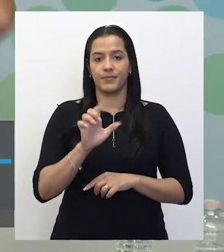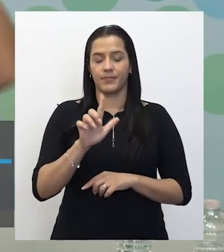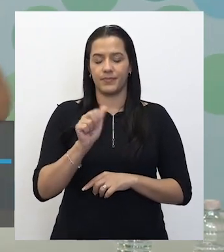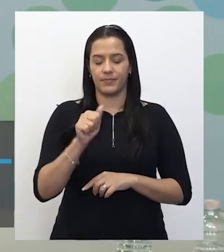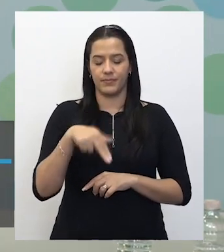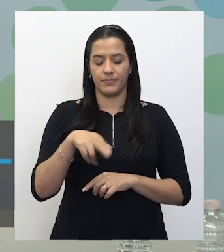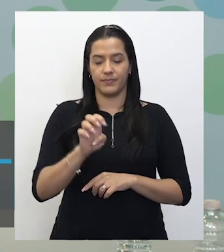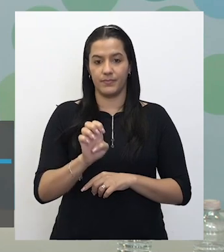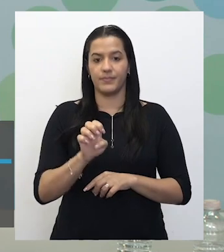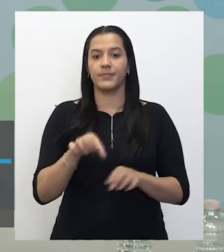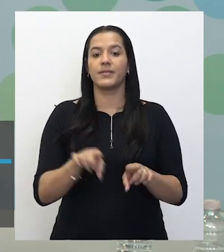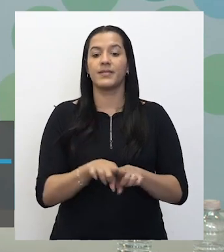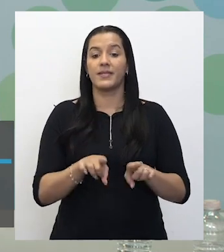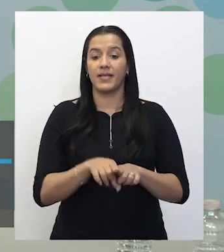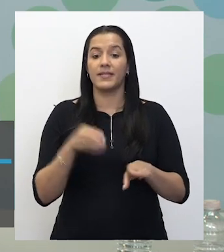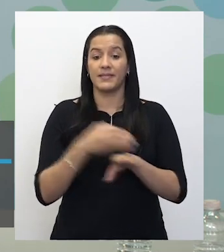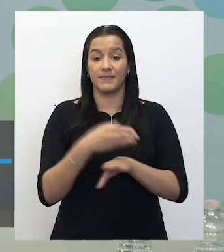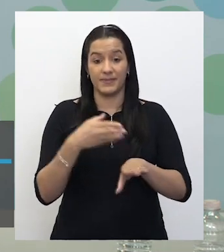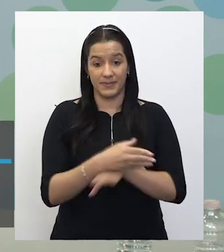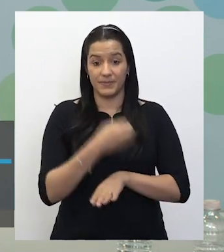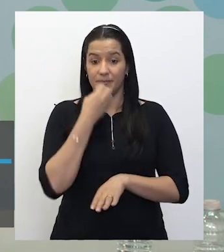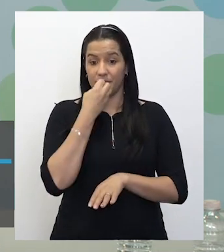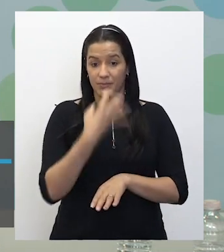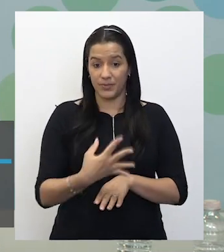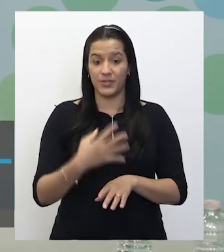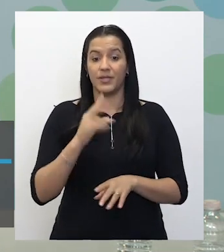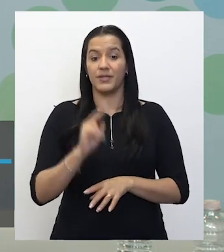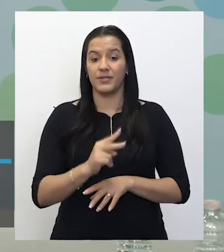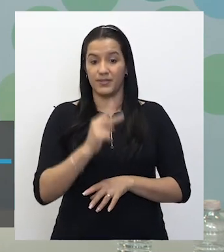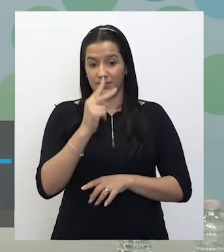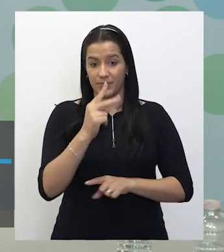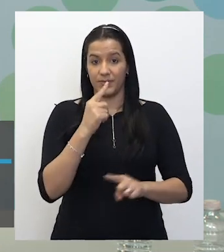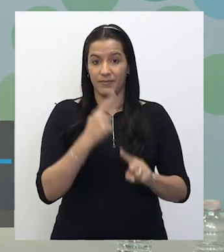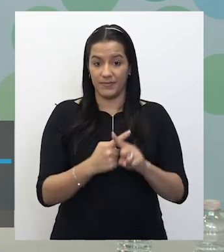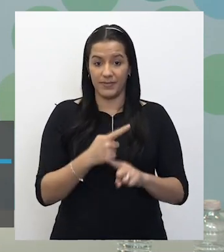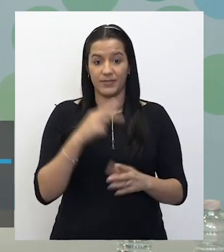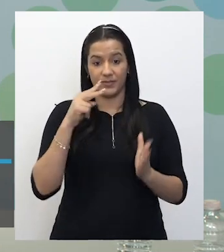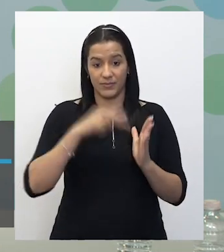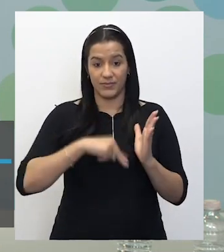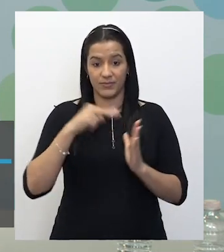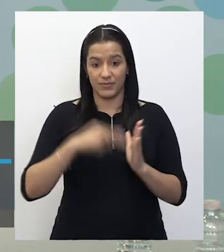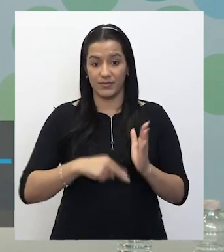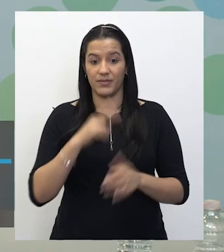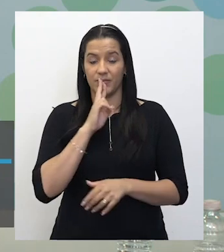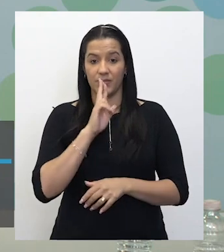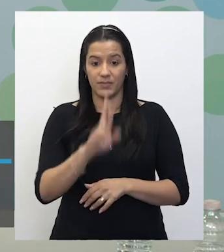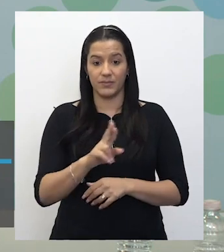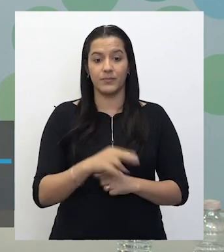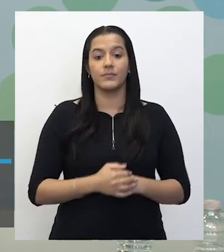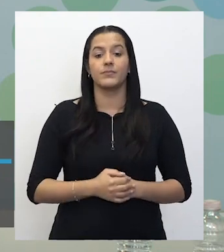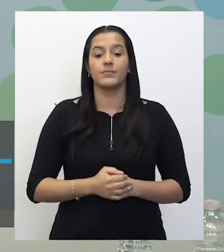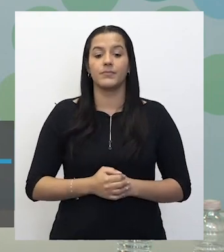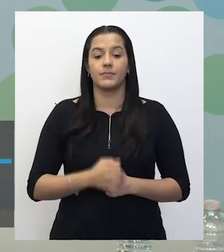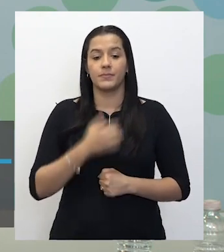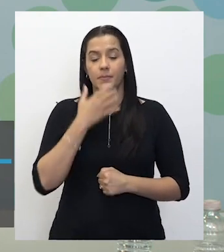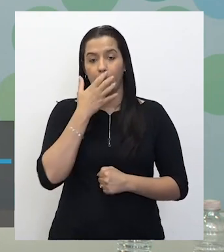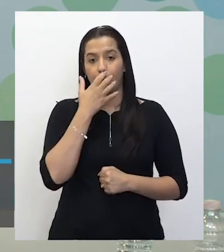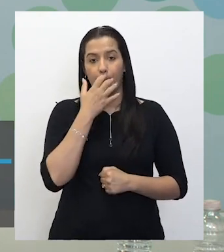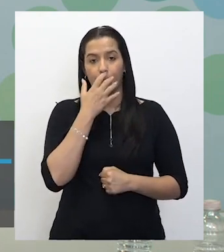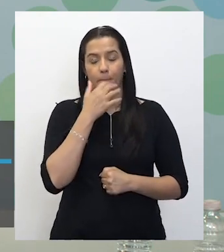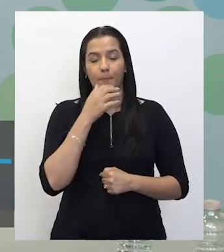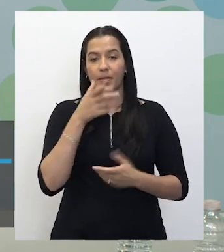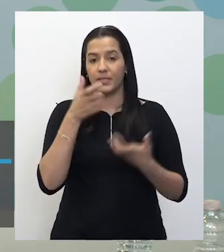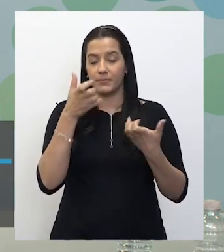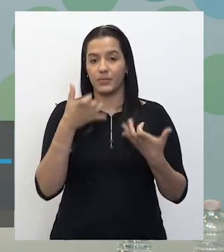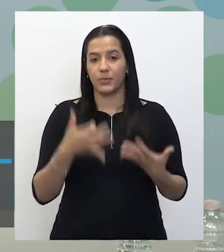Elaine está participando muito. Acho que é a segunda vez, né, Pro? Que legal. Que eu tô lendo a sua resposta. Mas ela disse assim que,